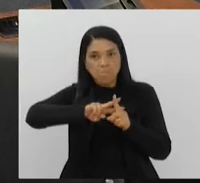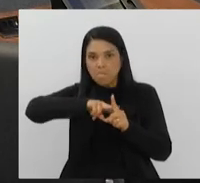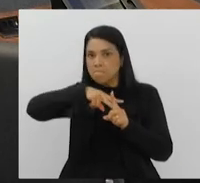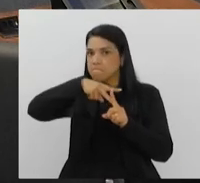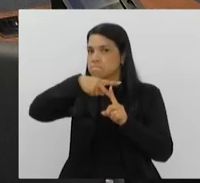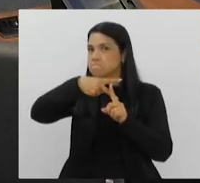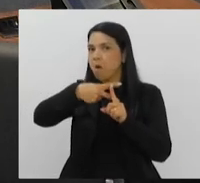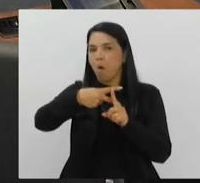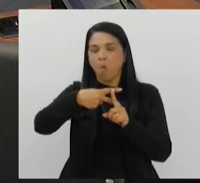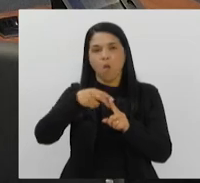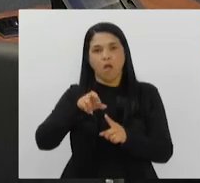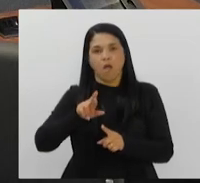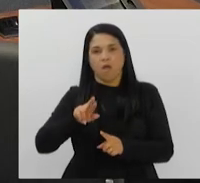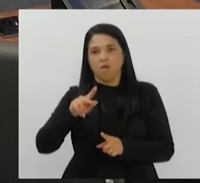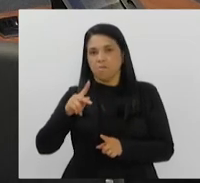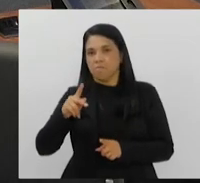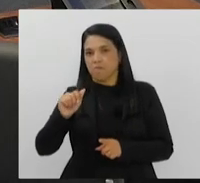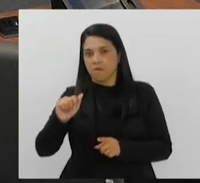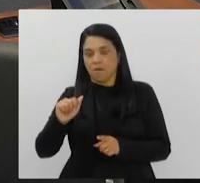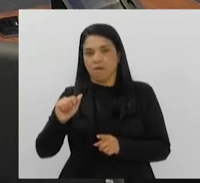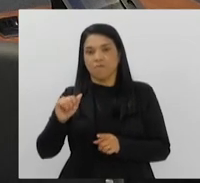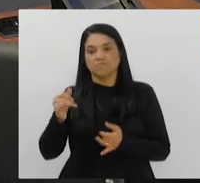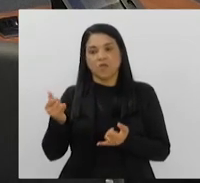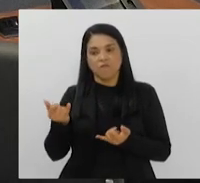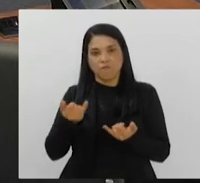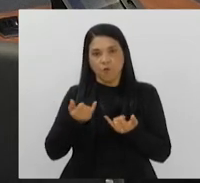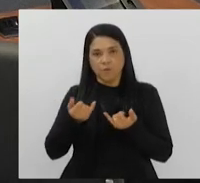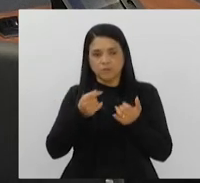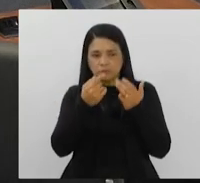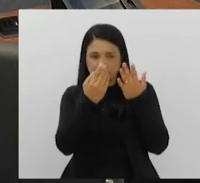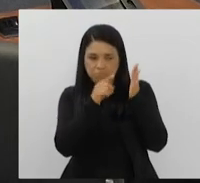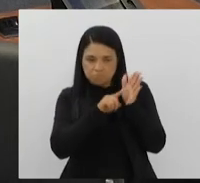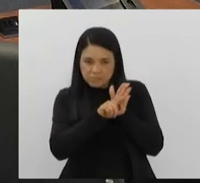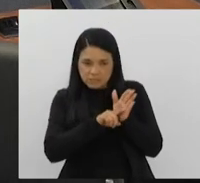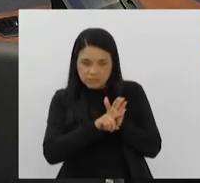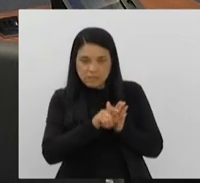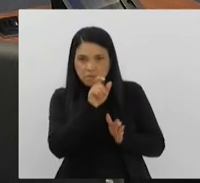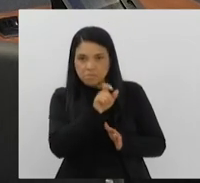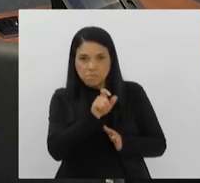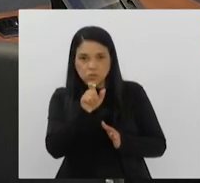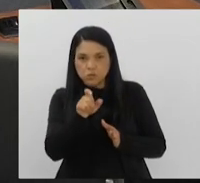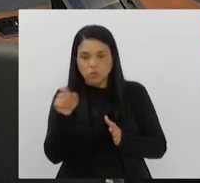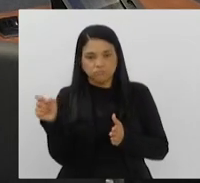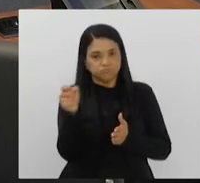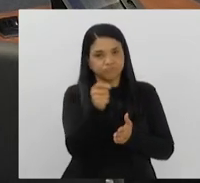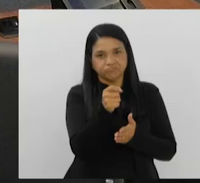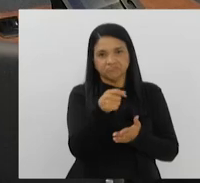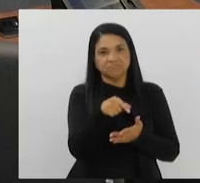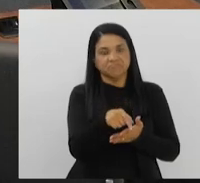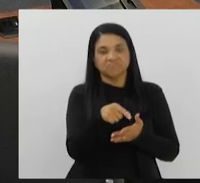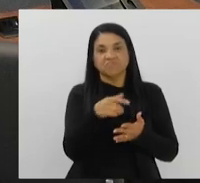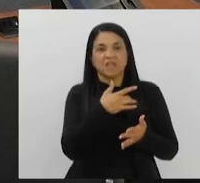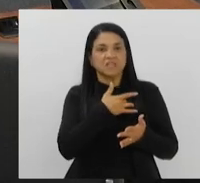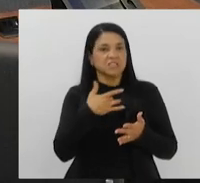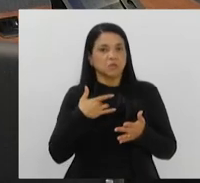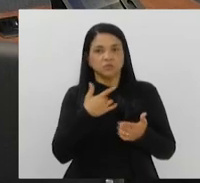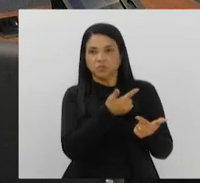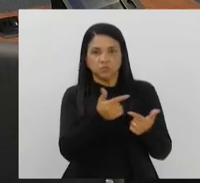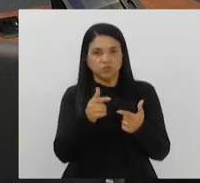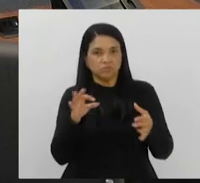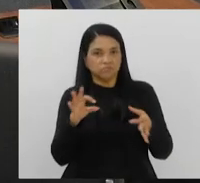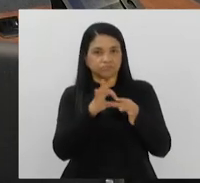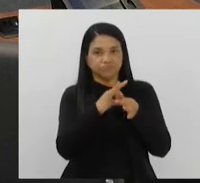Então, ante essas informações e também de que pessoas não vinculadas à saúde foram contratadas e